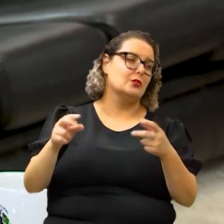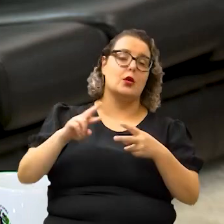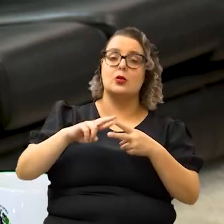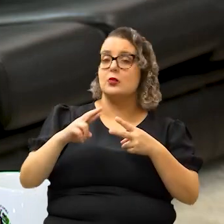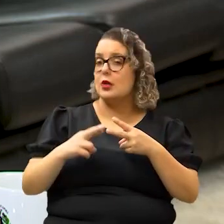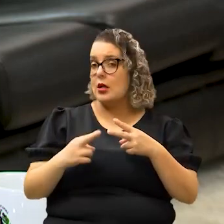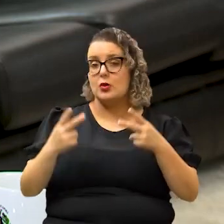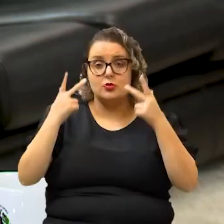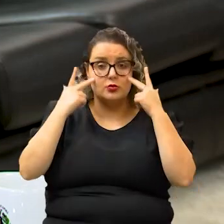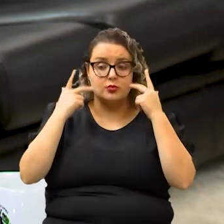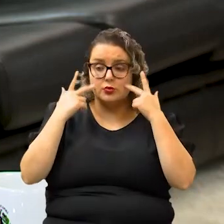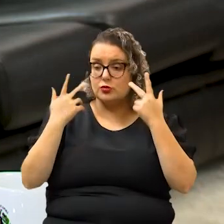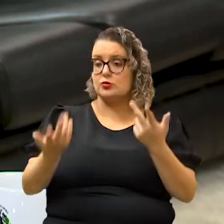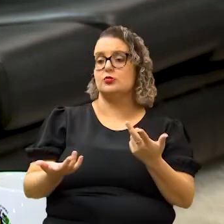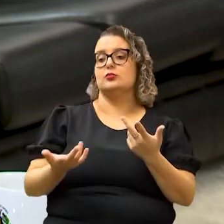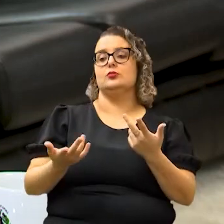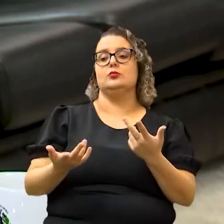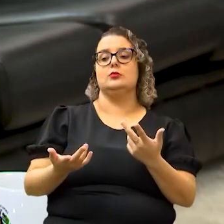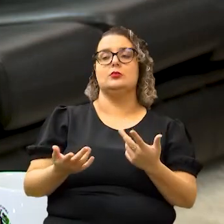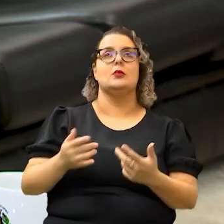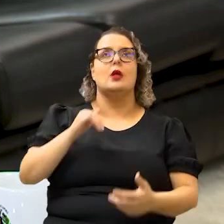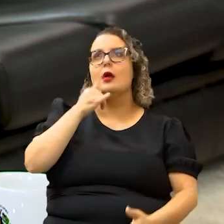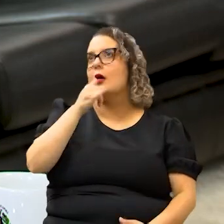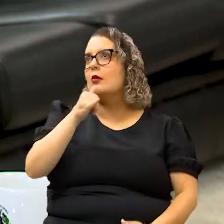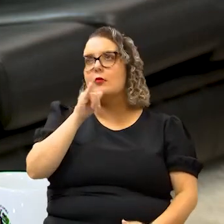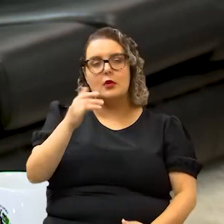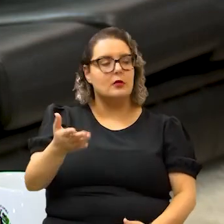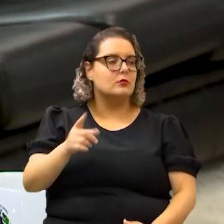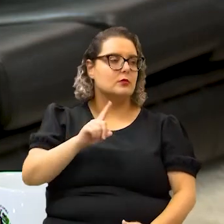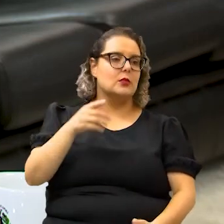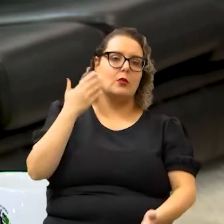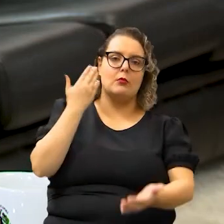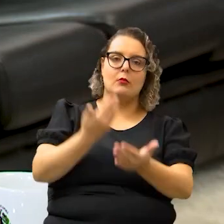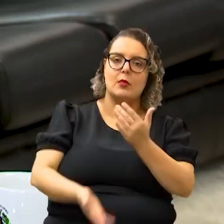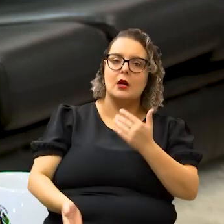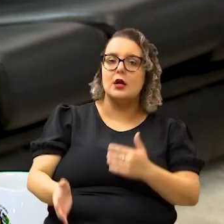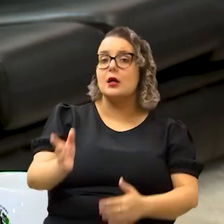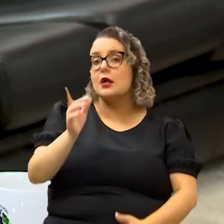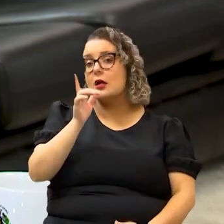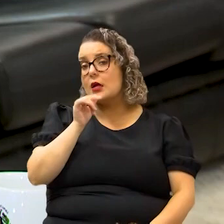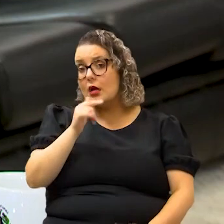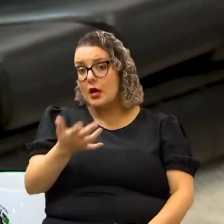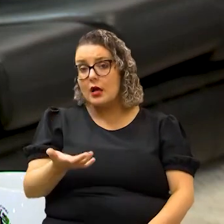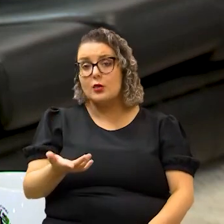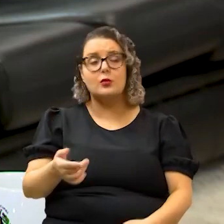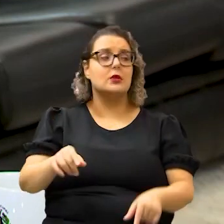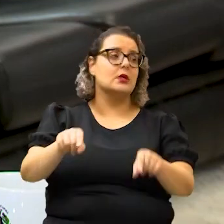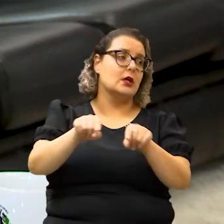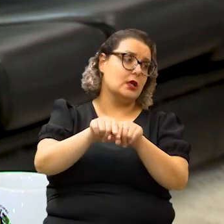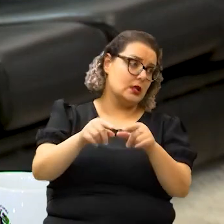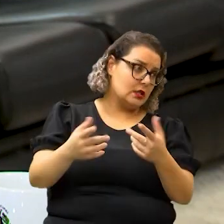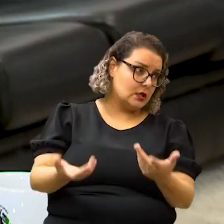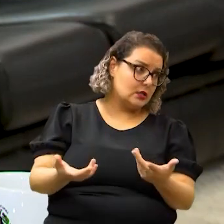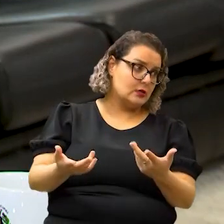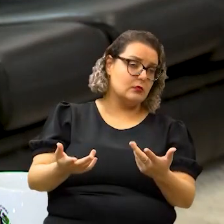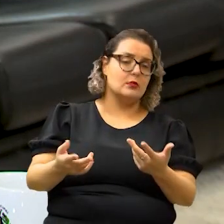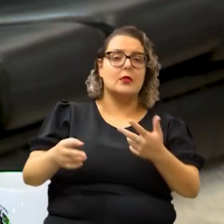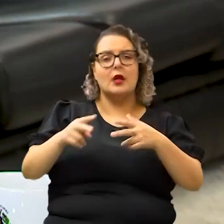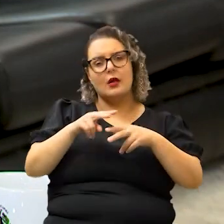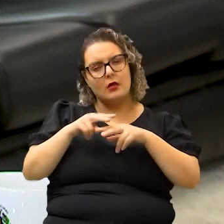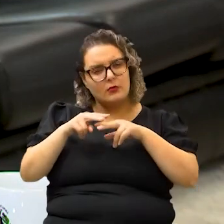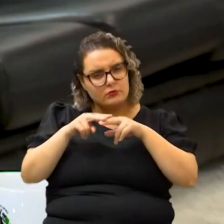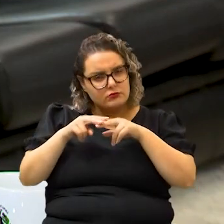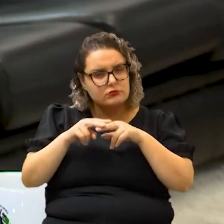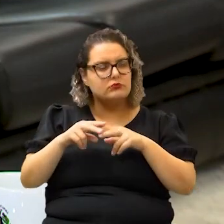forma exagerada os recursos naturais, seja energia elétrica, não desperdiçar água, e seja também